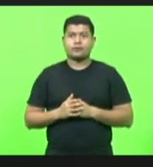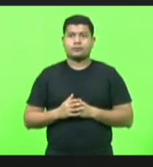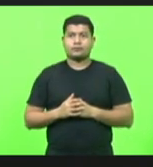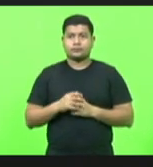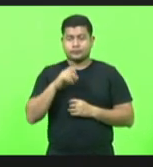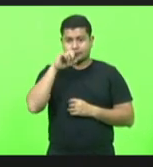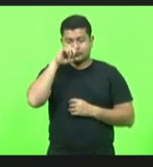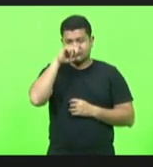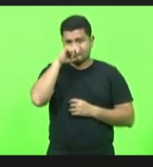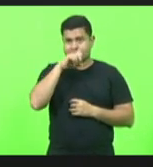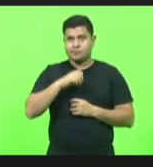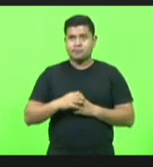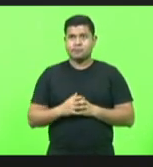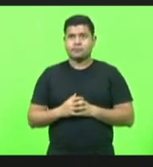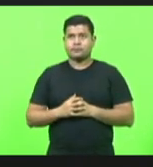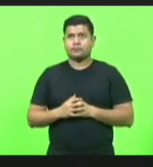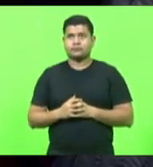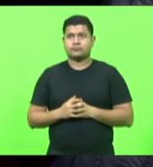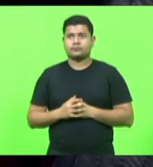Não, gente,